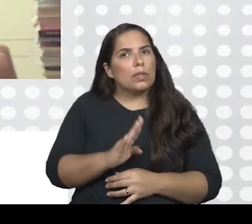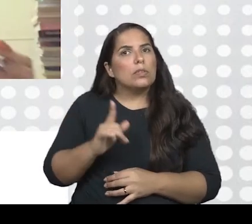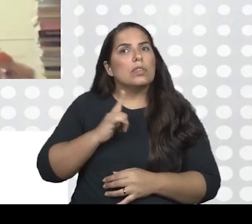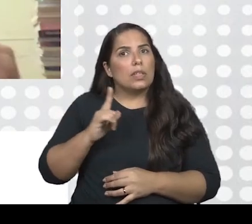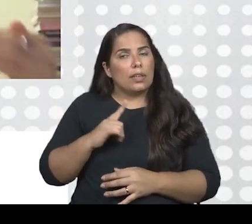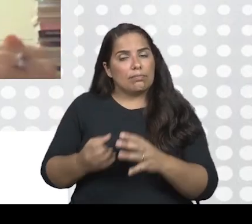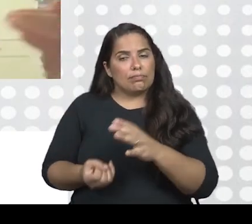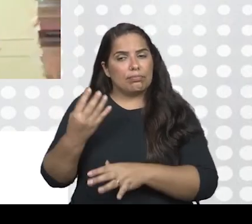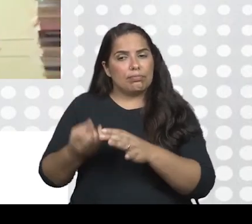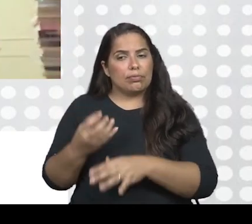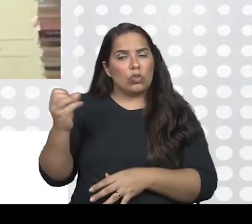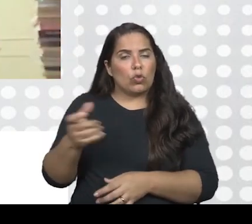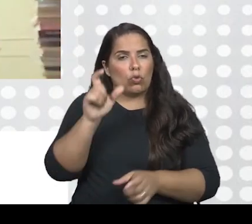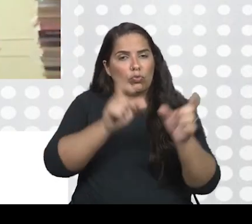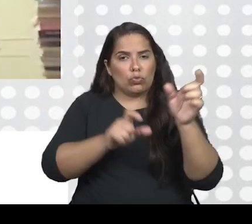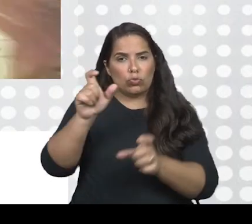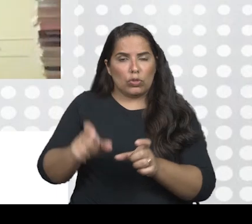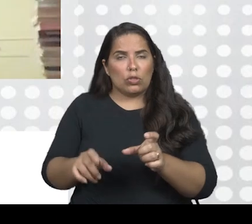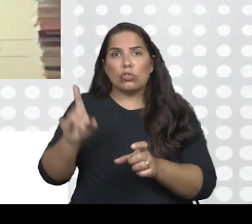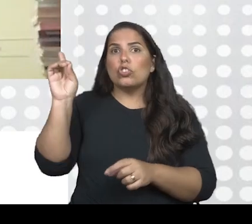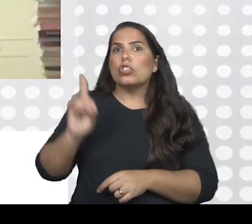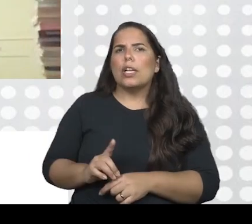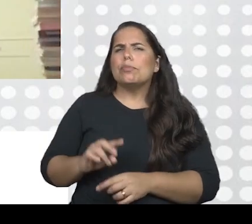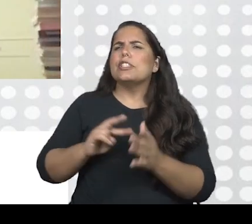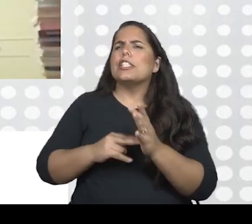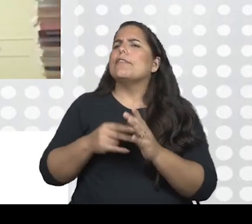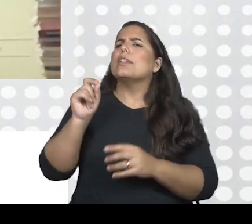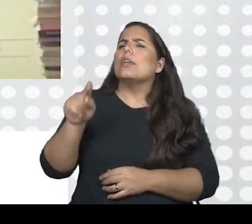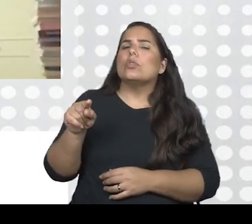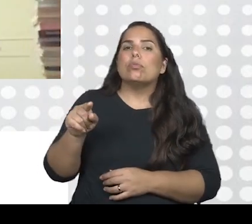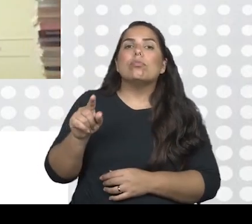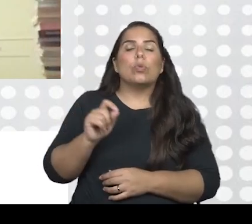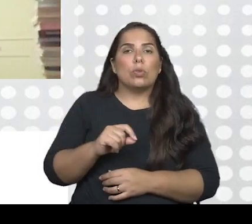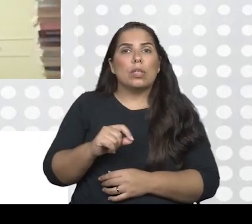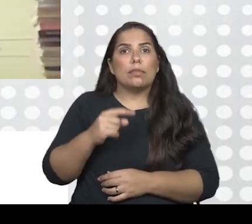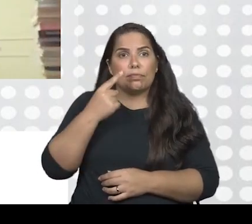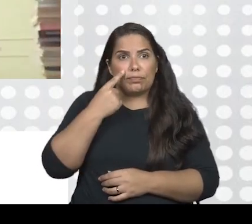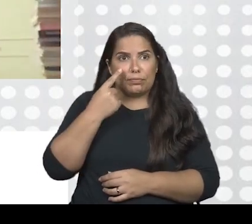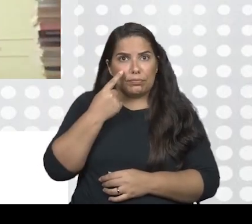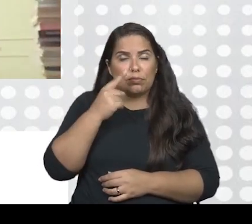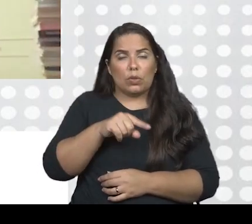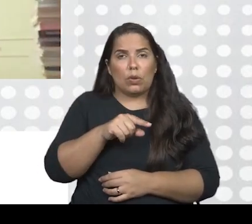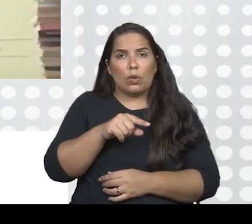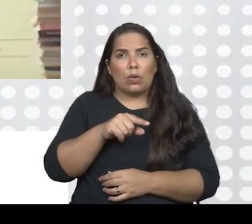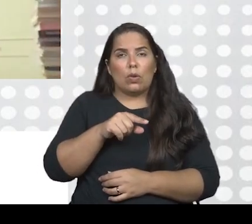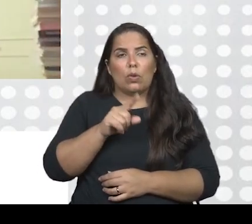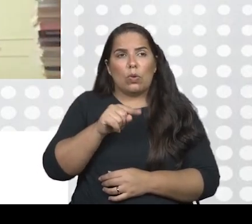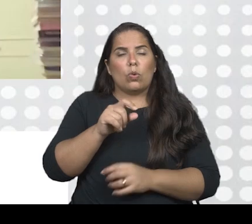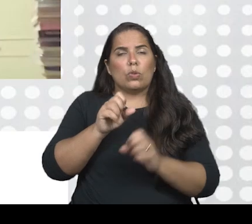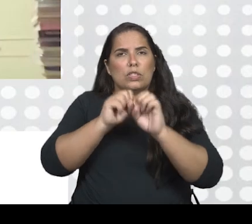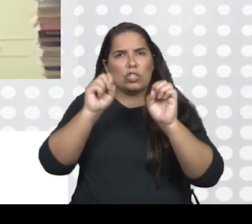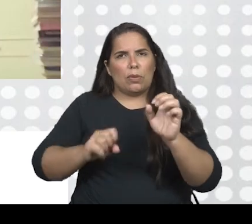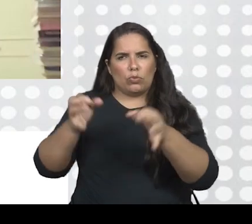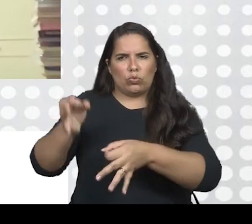tem produzido novos sujeitos de direito. O que eu quero dizer com isso? Em grande medida, o